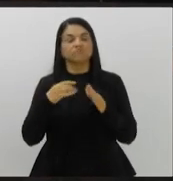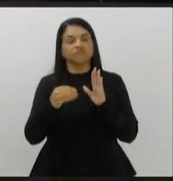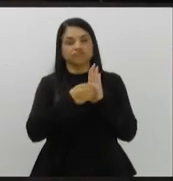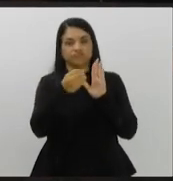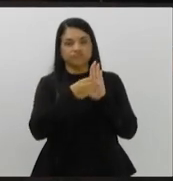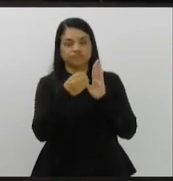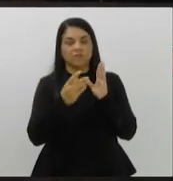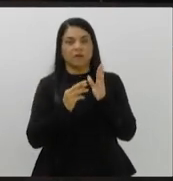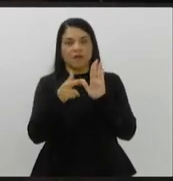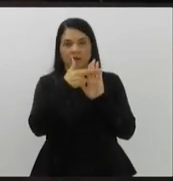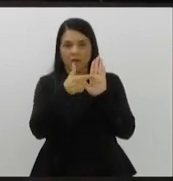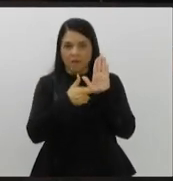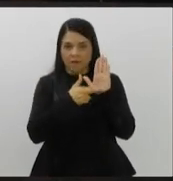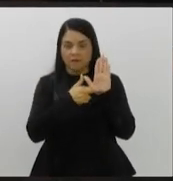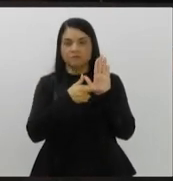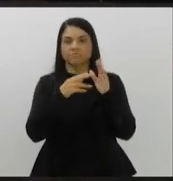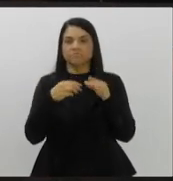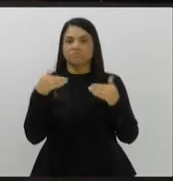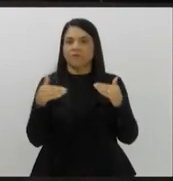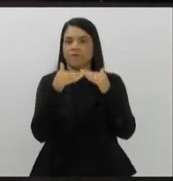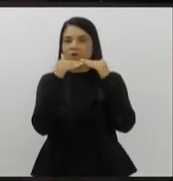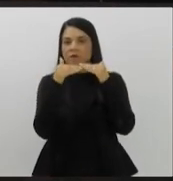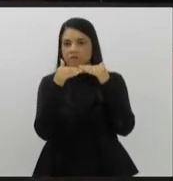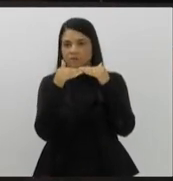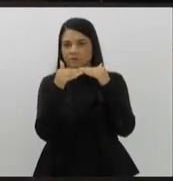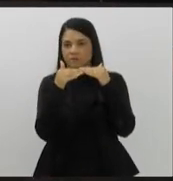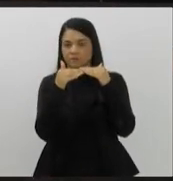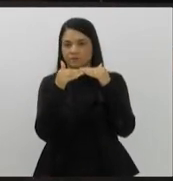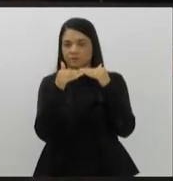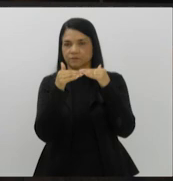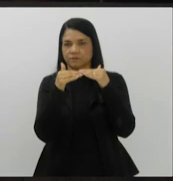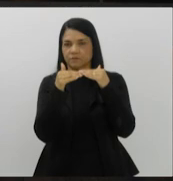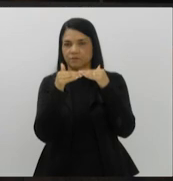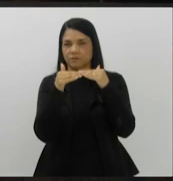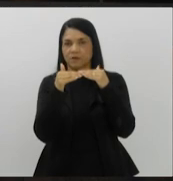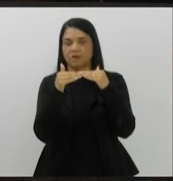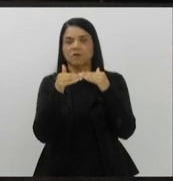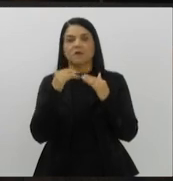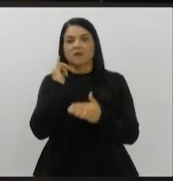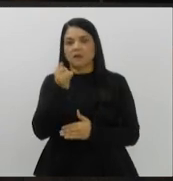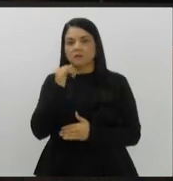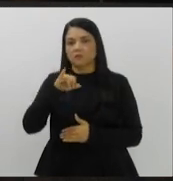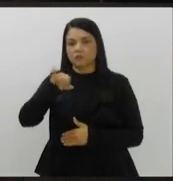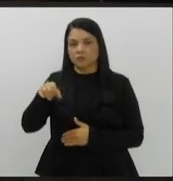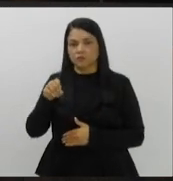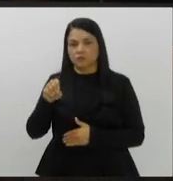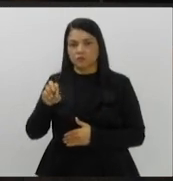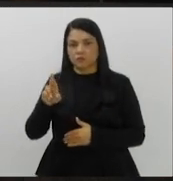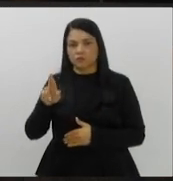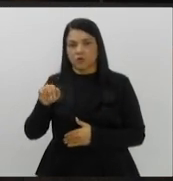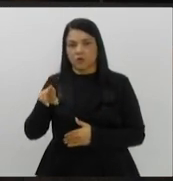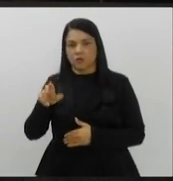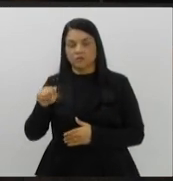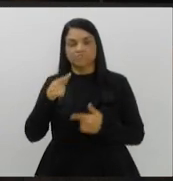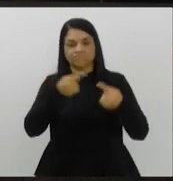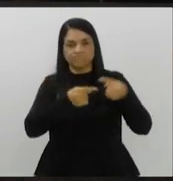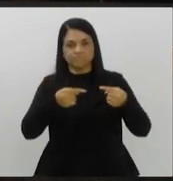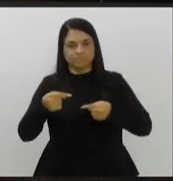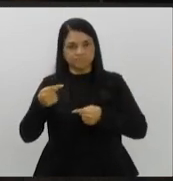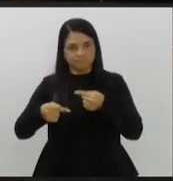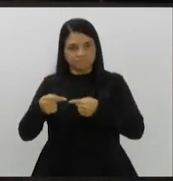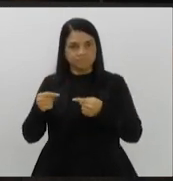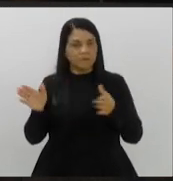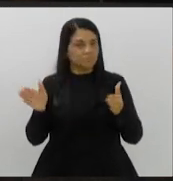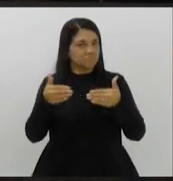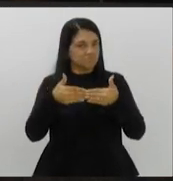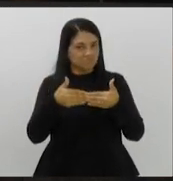Externas, favorável. Relator, deputado Jorge Felipe Neto, em discussão, não havendo quem queira discutir,